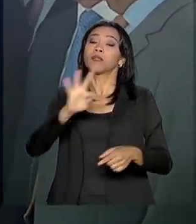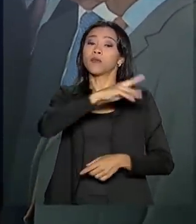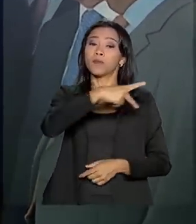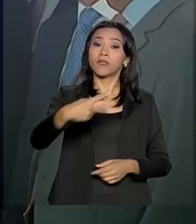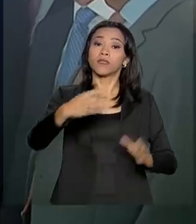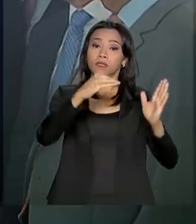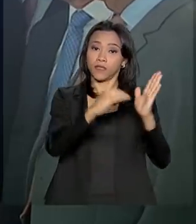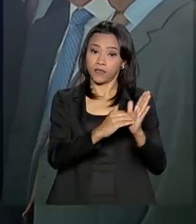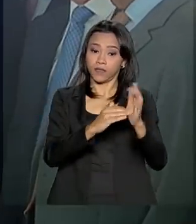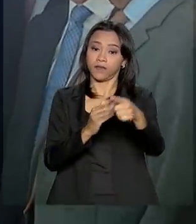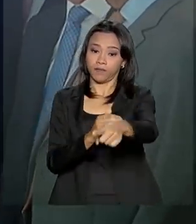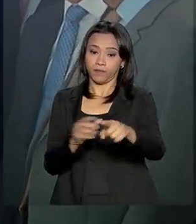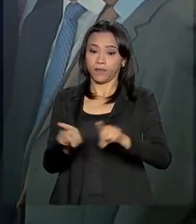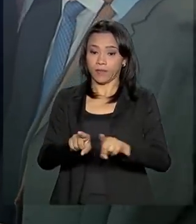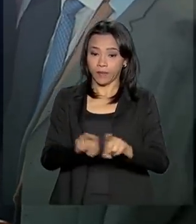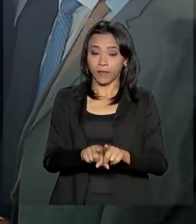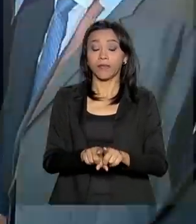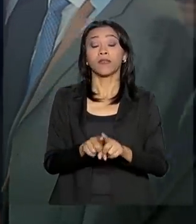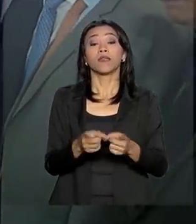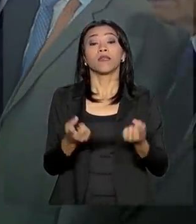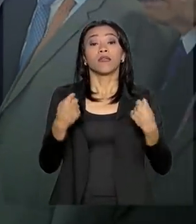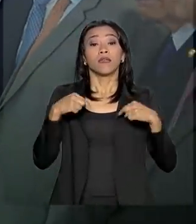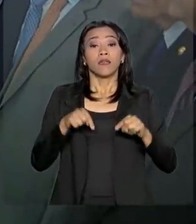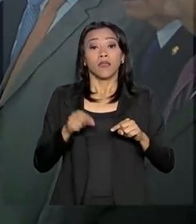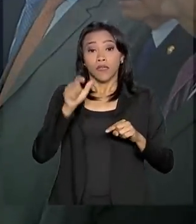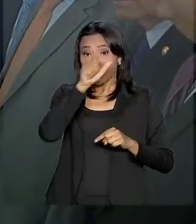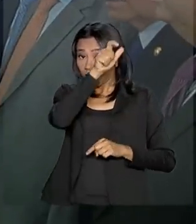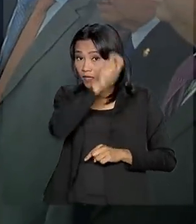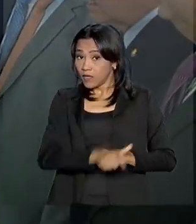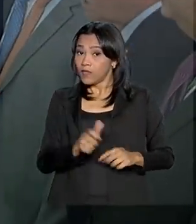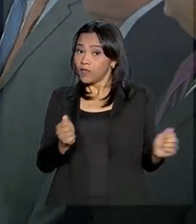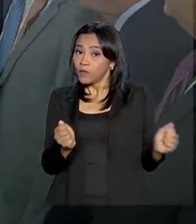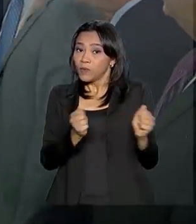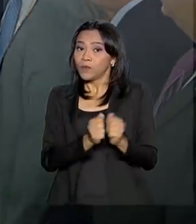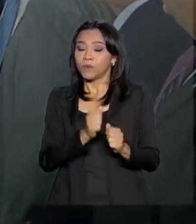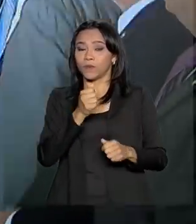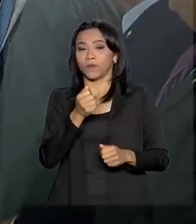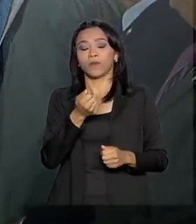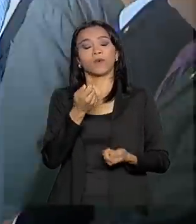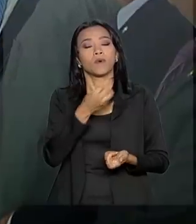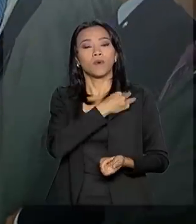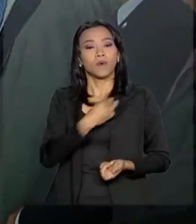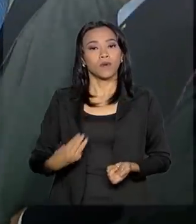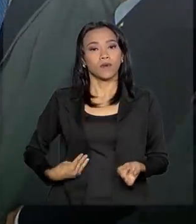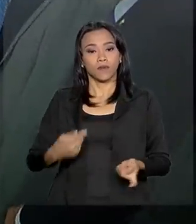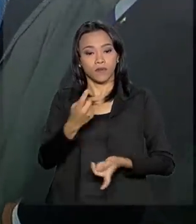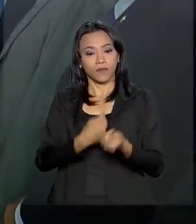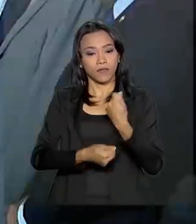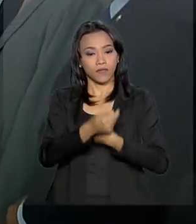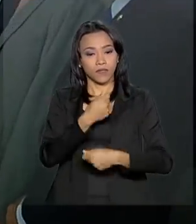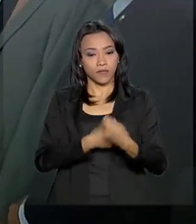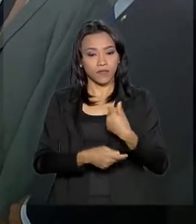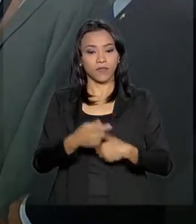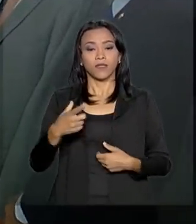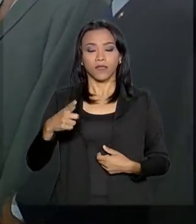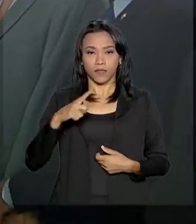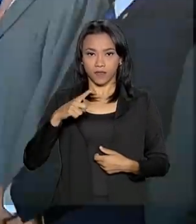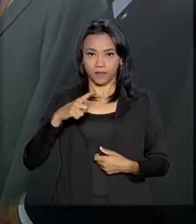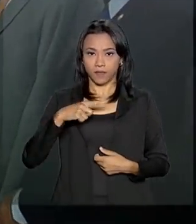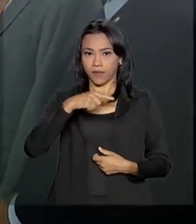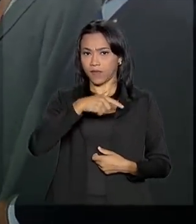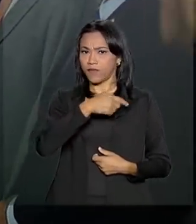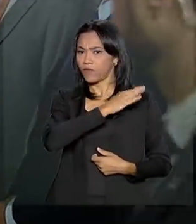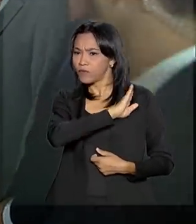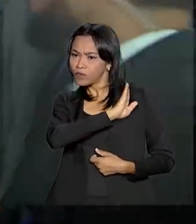Davi Alcolumbre, e também o ministro da Economia, Paulo Guedes. Eles passaram exatamente aqui onde nós estamos, no Salão Verde, e